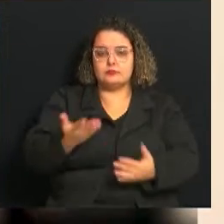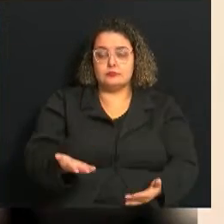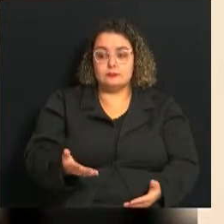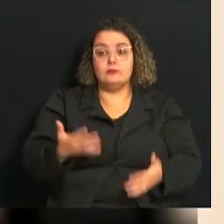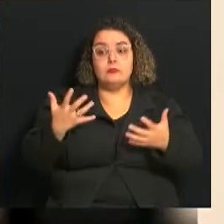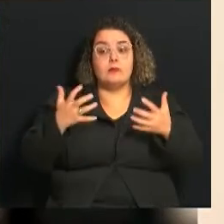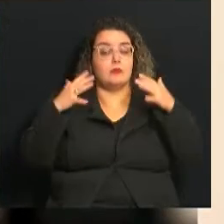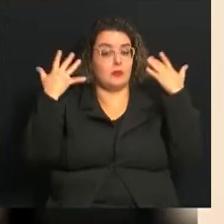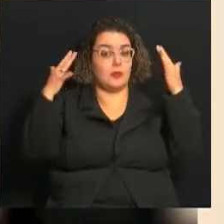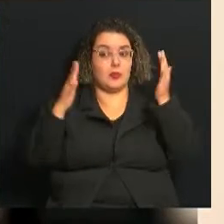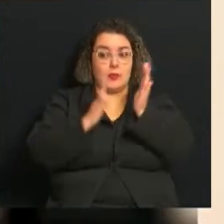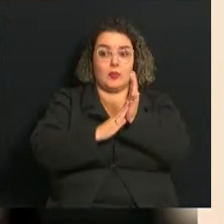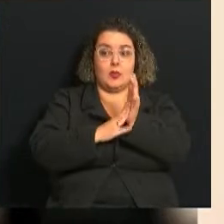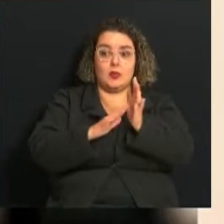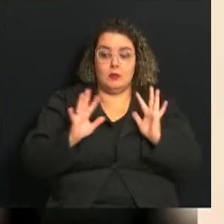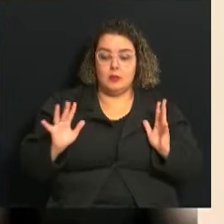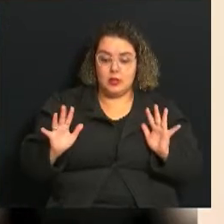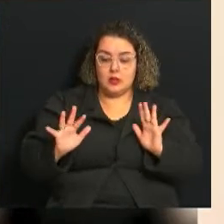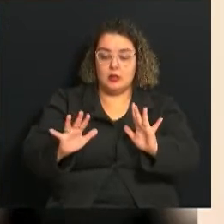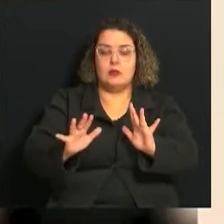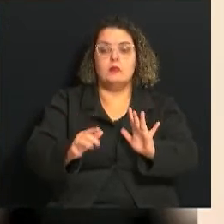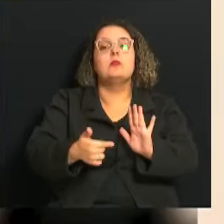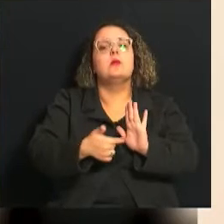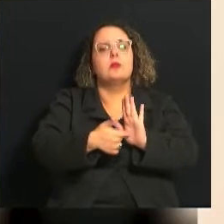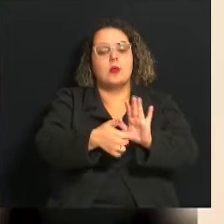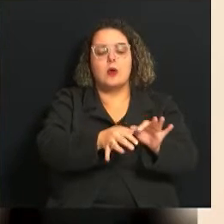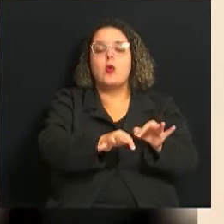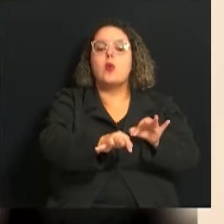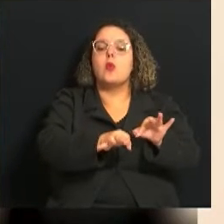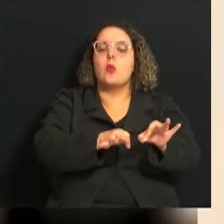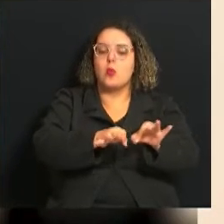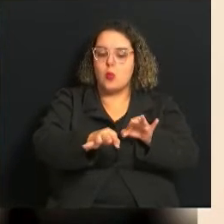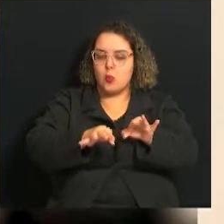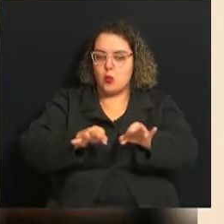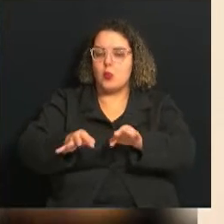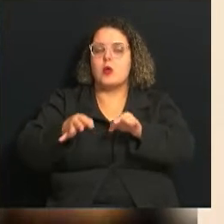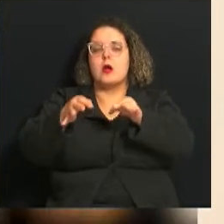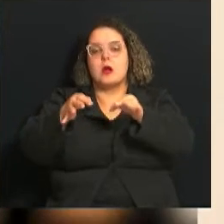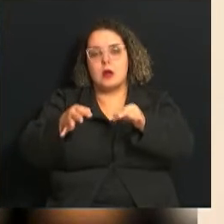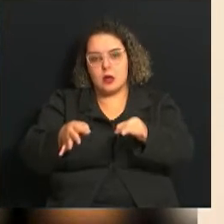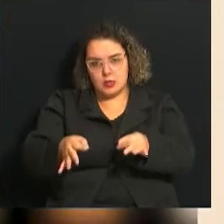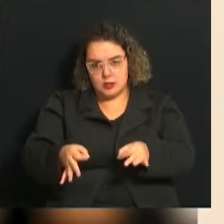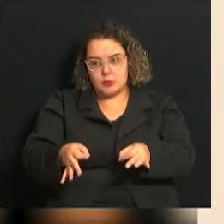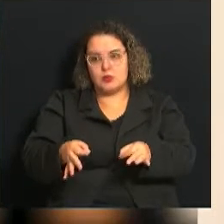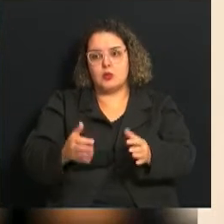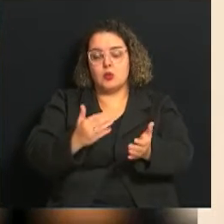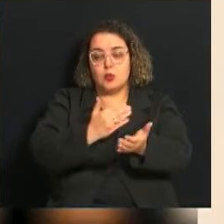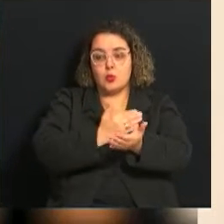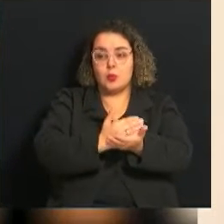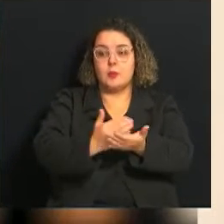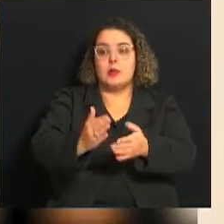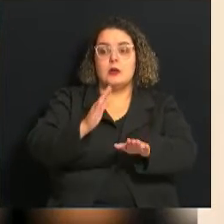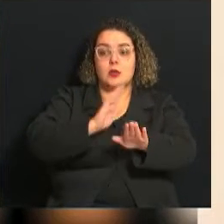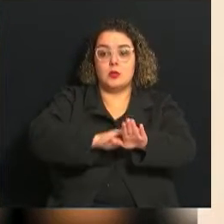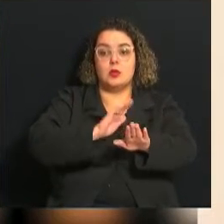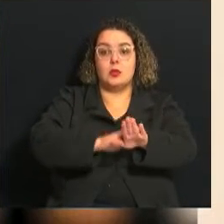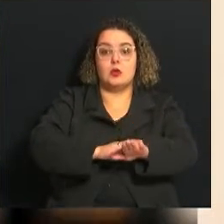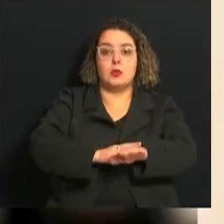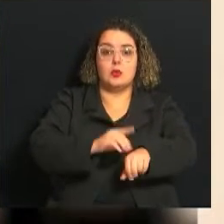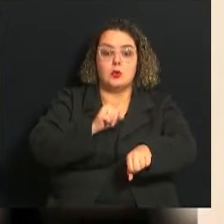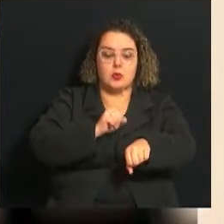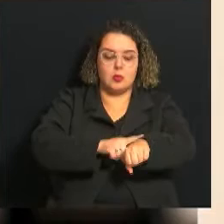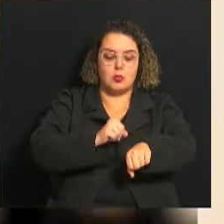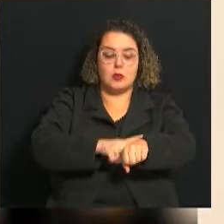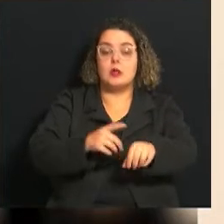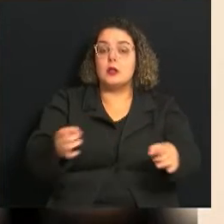a Associação da Parada, que mais uma vez demonstrou organização, começando a atividade e terminando no horário